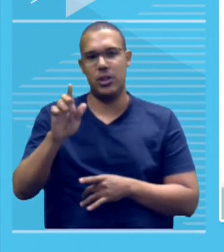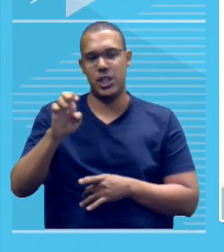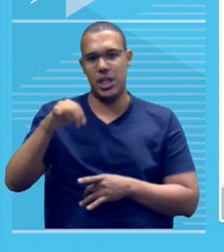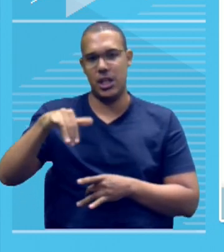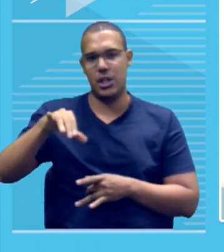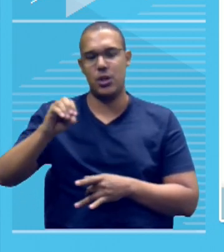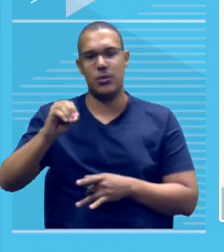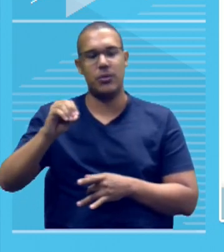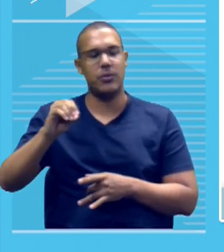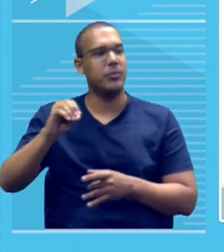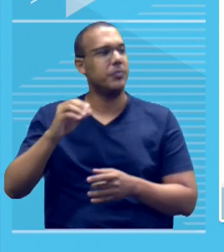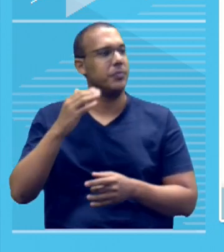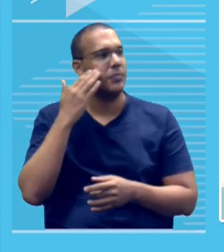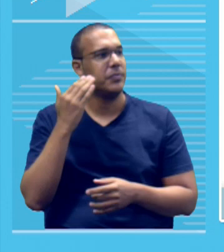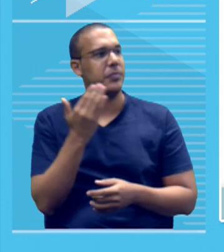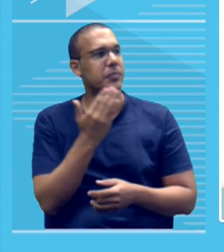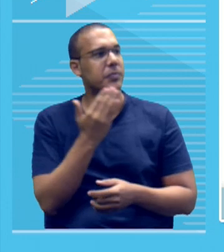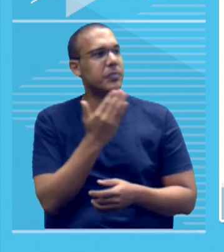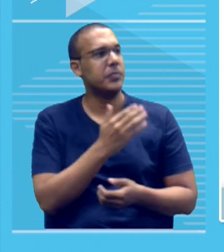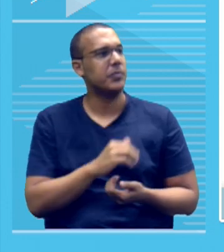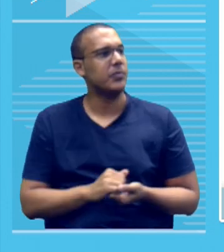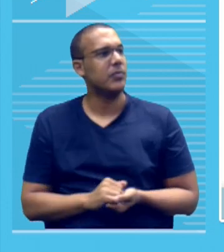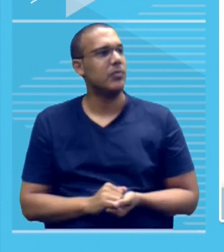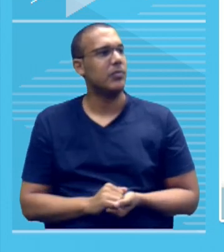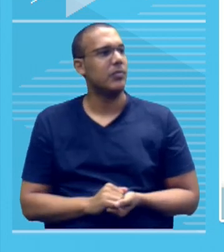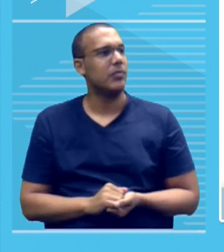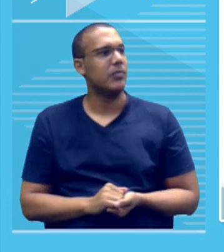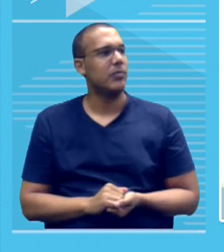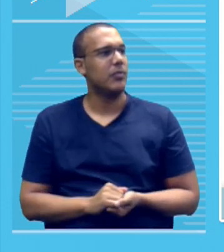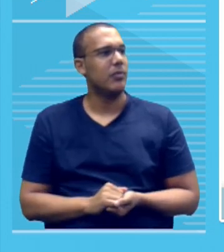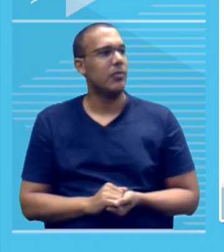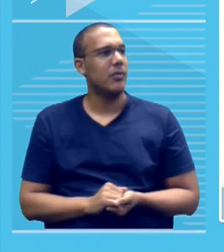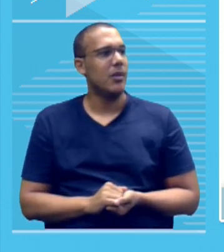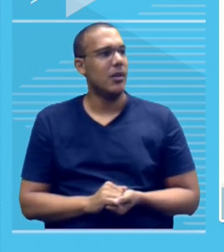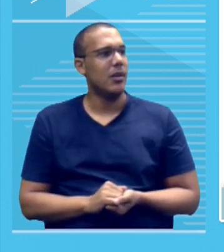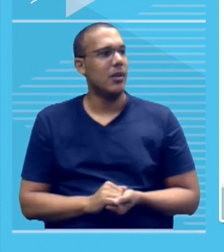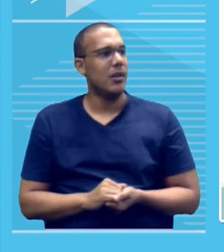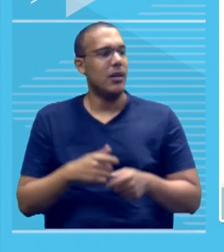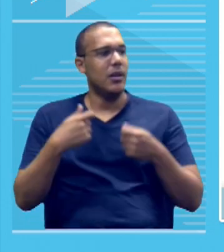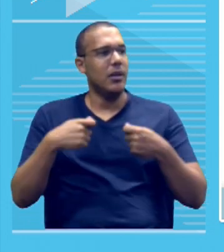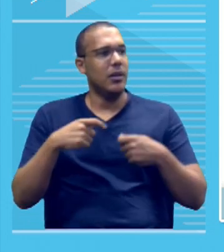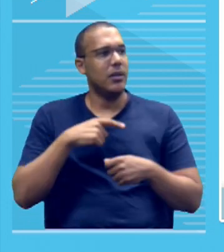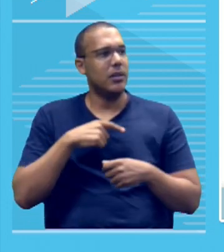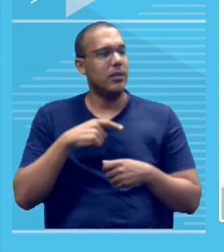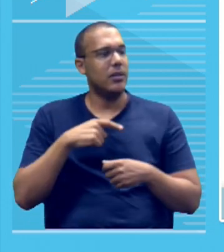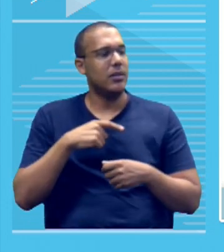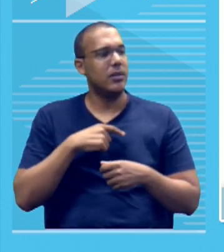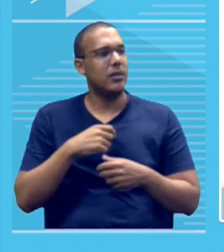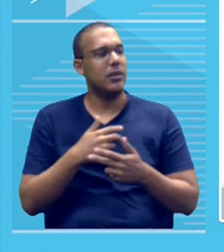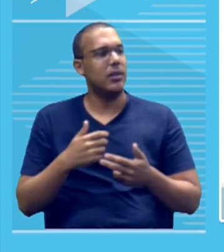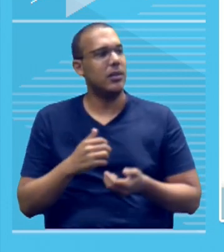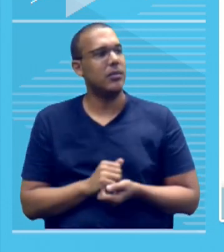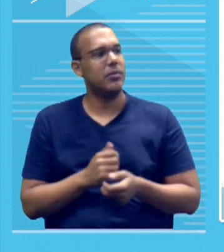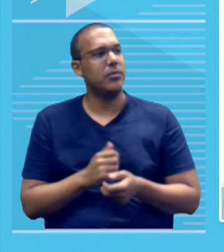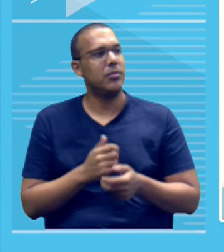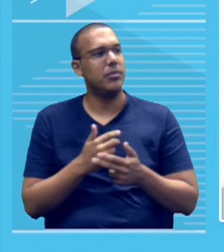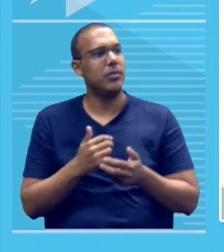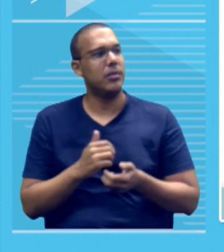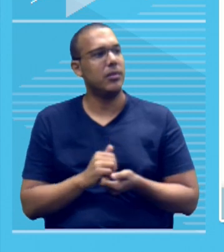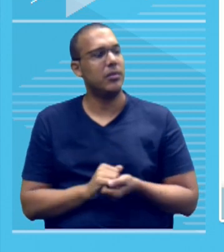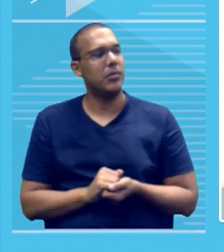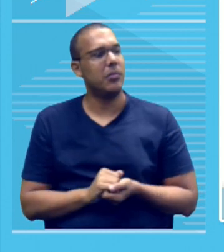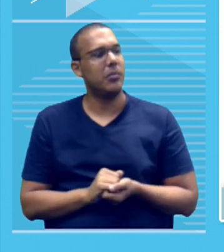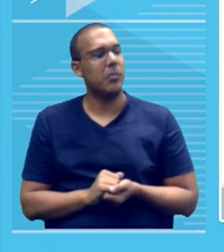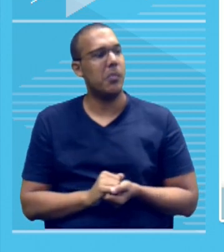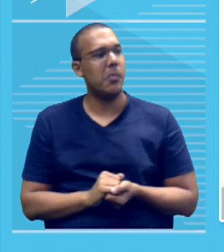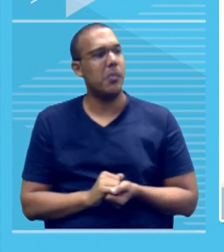o hidrogênio e o alceno. O alceno é com dupla, na presença de catalisadores, né? Pode ser o níquel, platina,